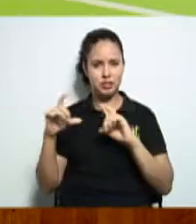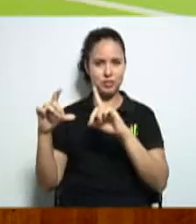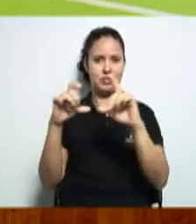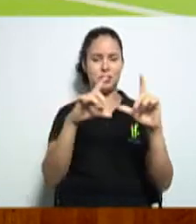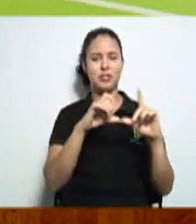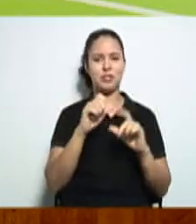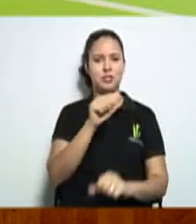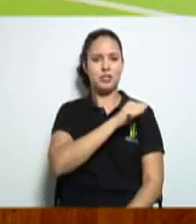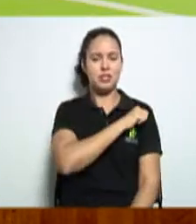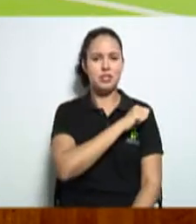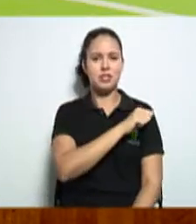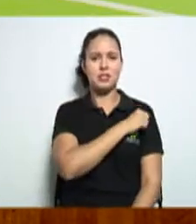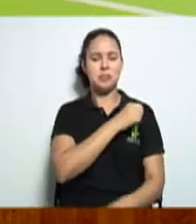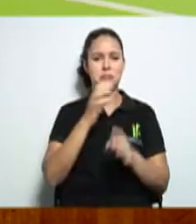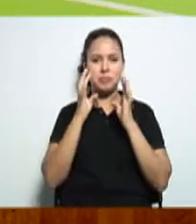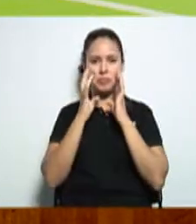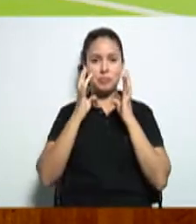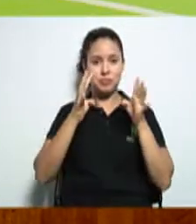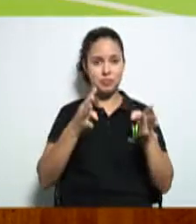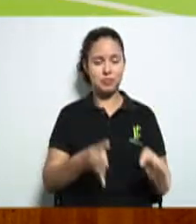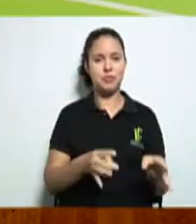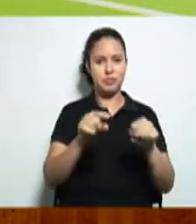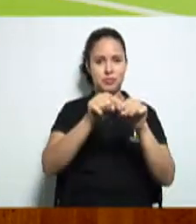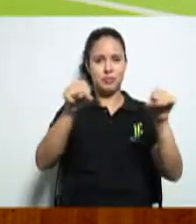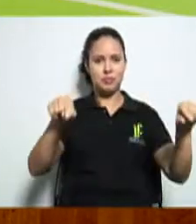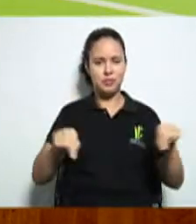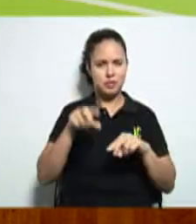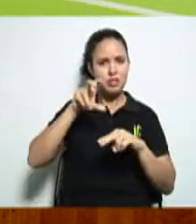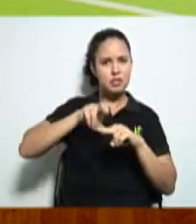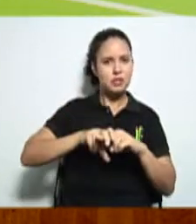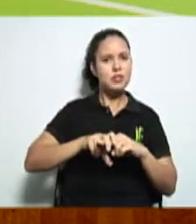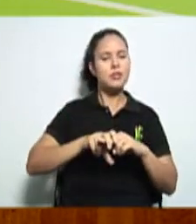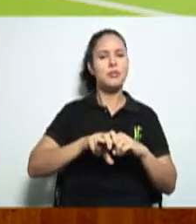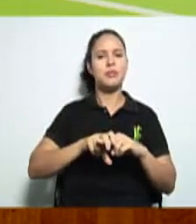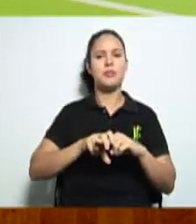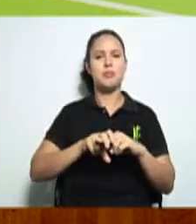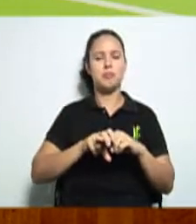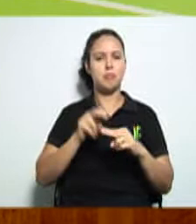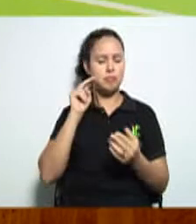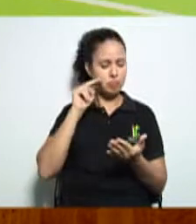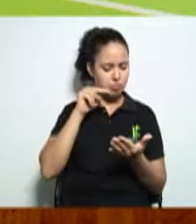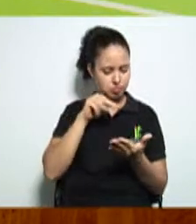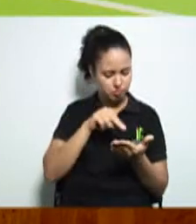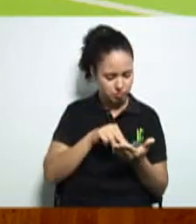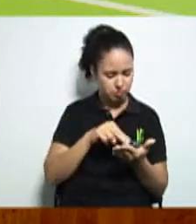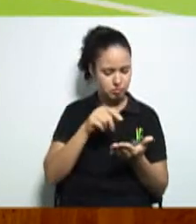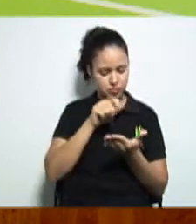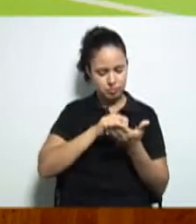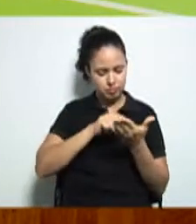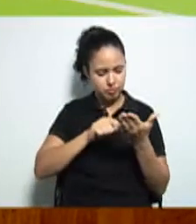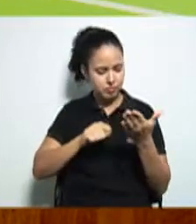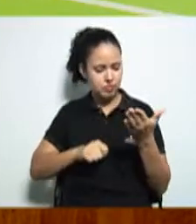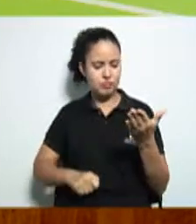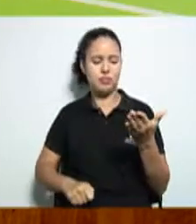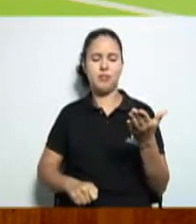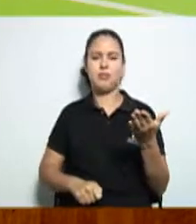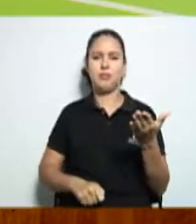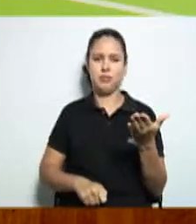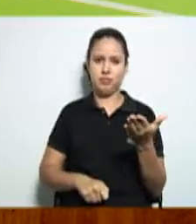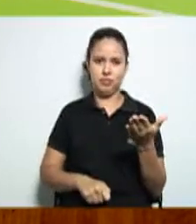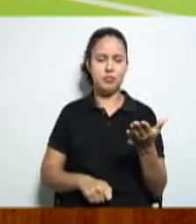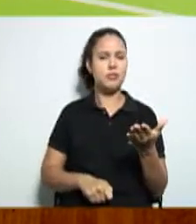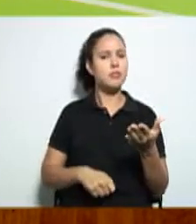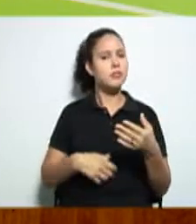alunos super concentrados na sala de aula, o pessoal assim de cabecinha baixa escrevendo, sabe? Está